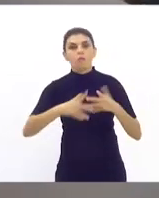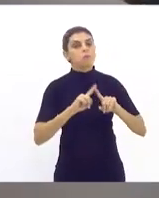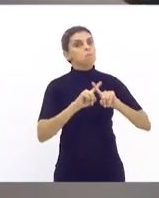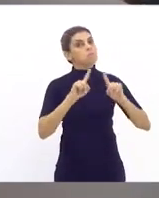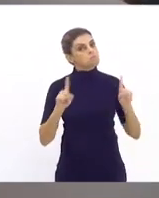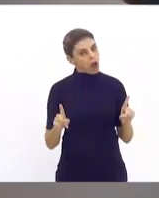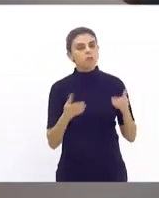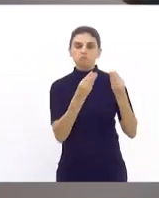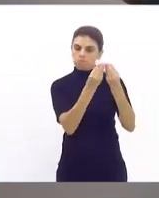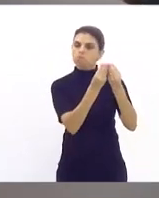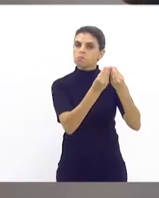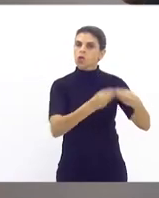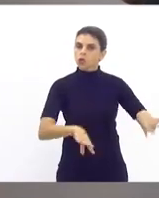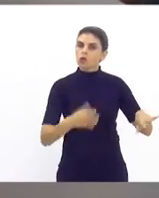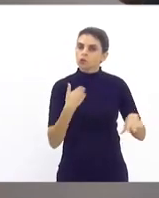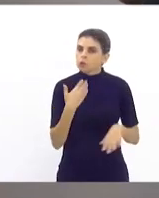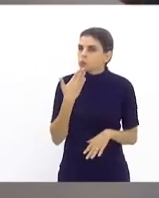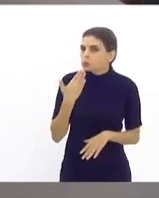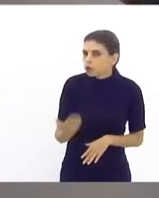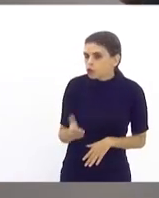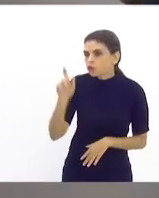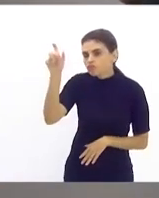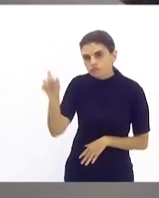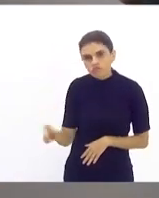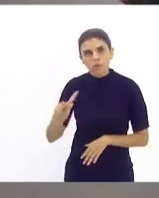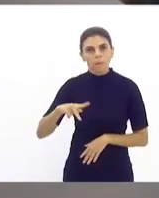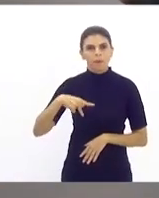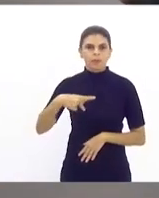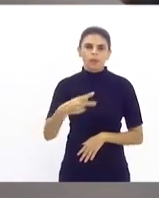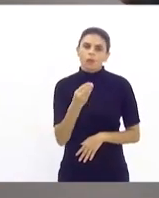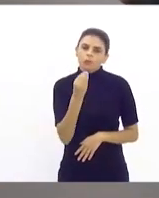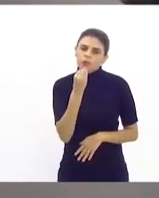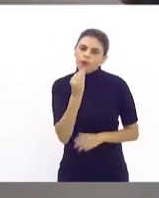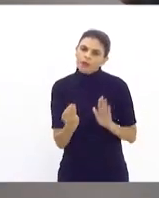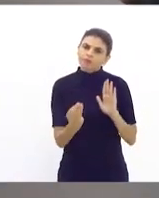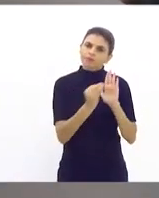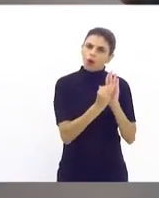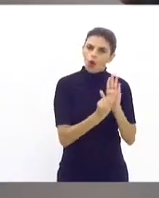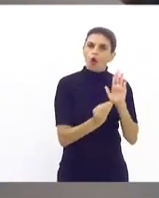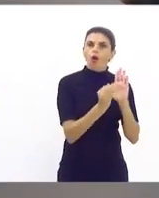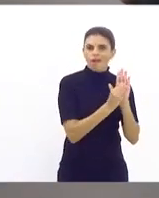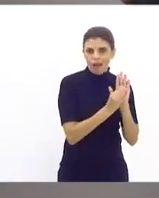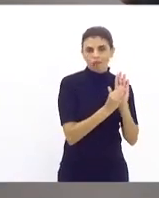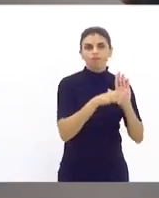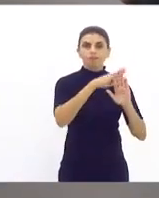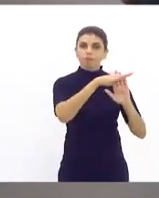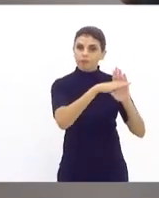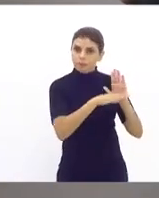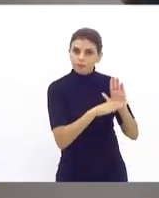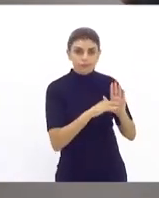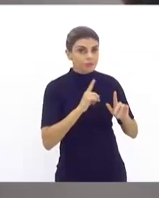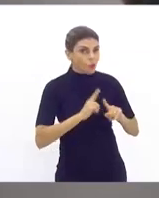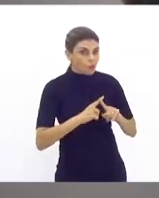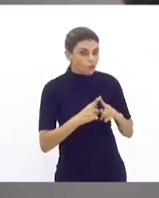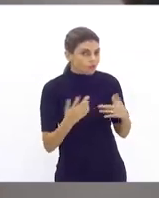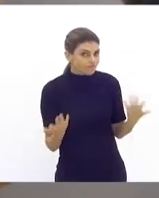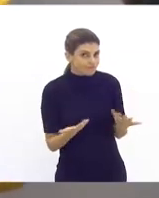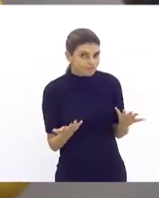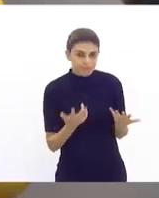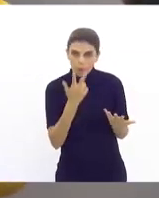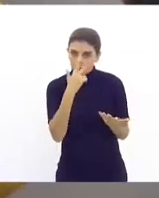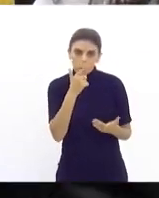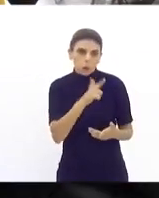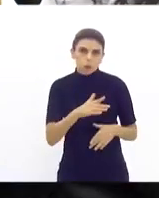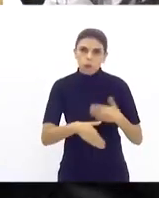mas ficaram prejudicados. Então, eu queria pedir a Vossa Excelência que pudesse constar alguns deles na pauta, porque senão eu não consigo